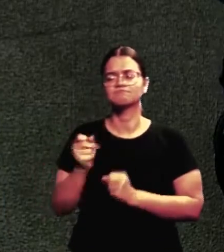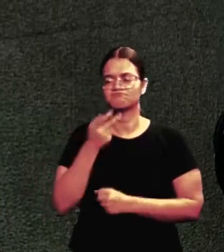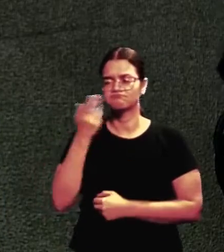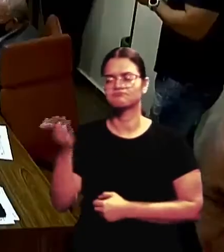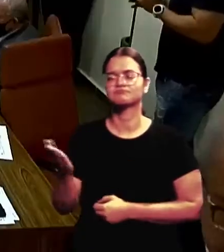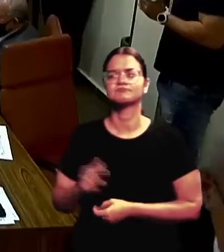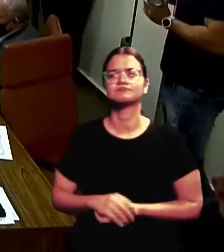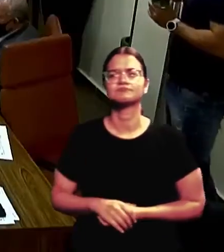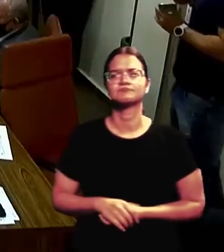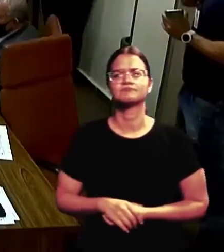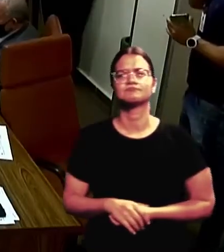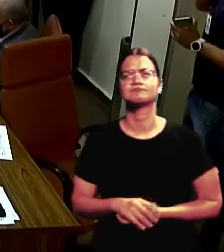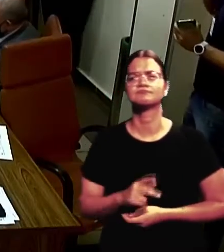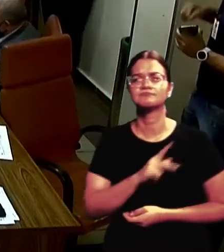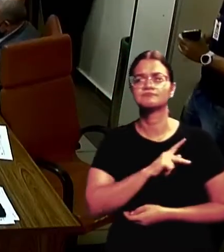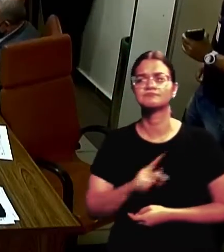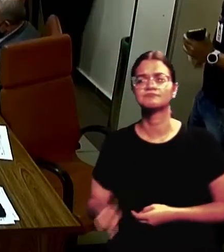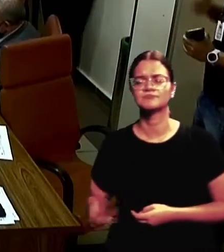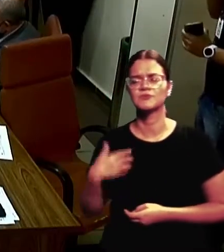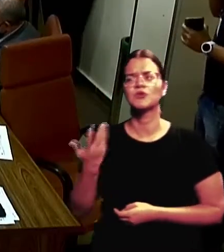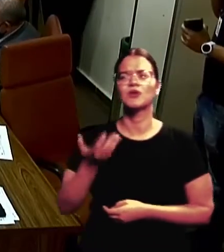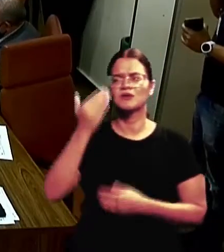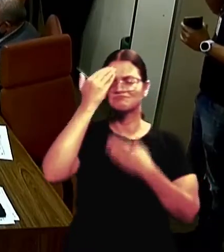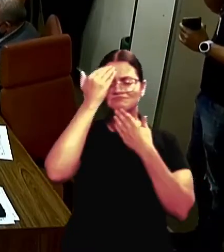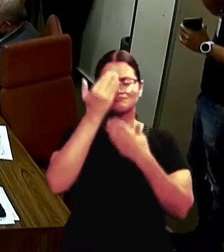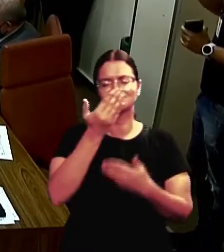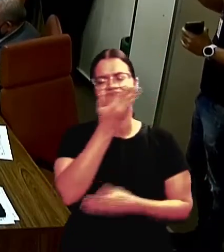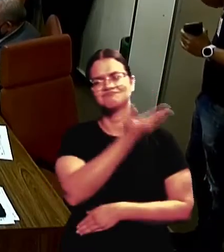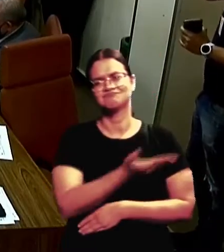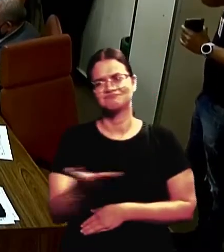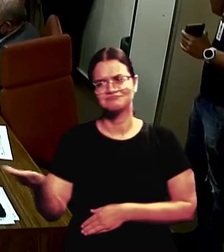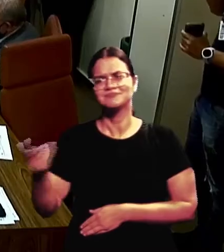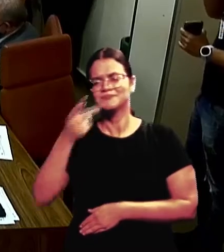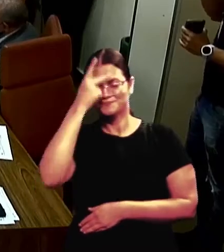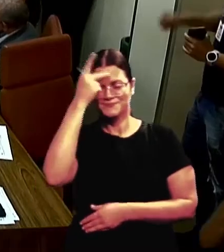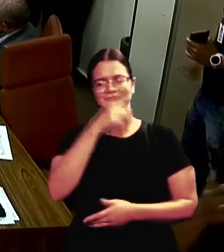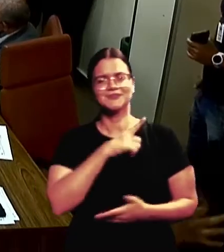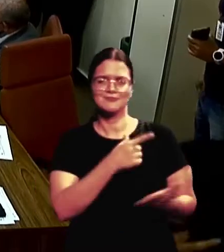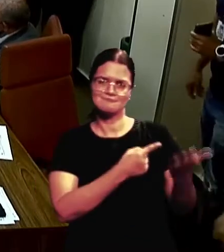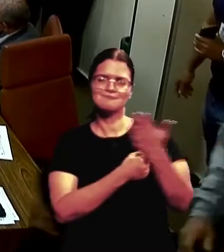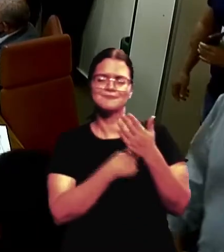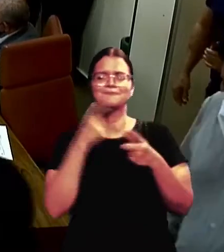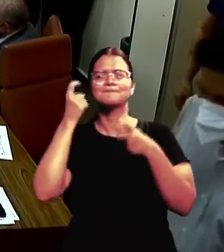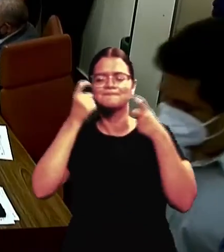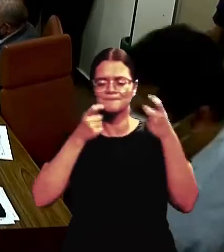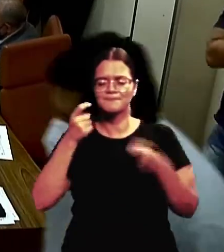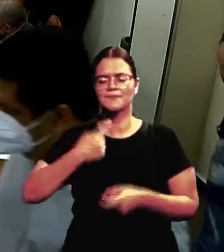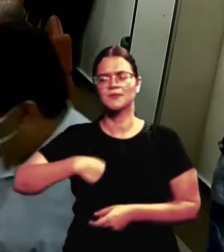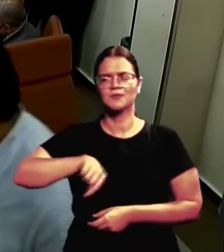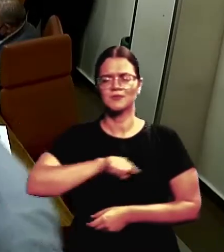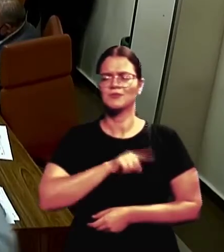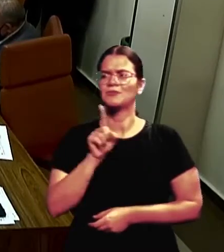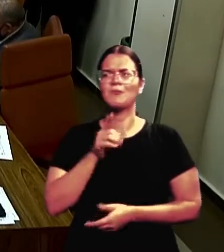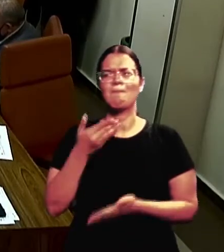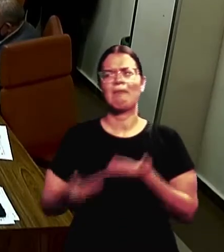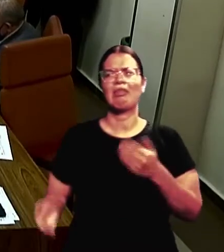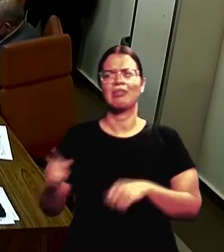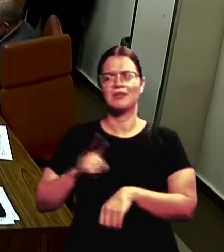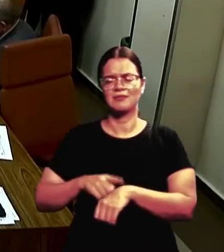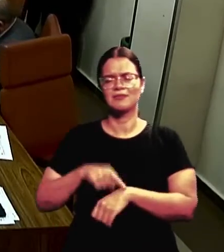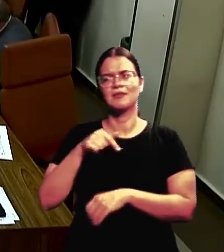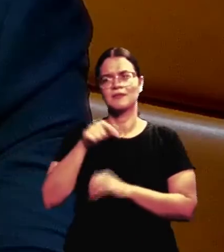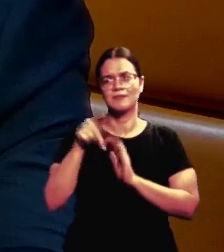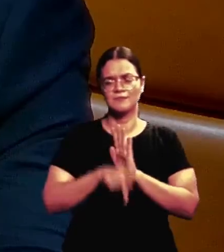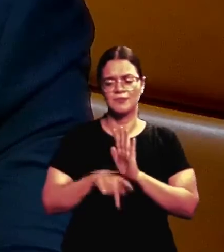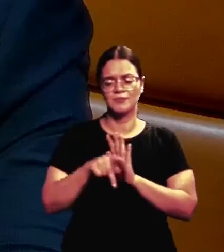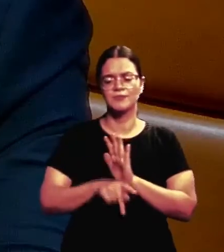questão de ordem. Presidente, quero agradecer aos nobres pares pela preocupação, né? Da gente não perder tempo aqui com o